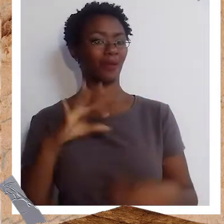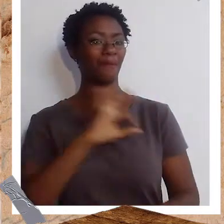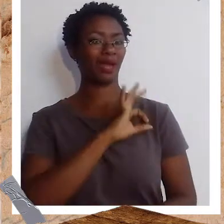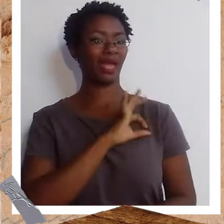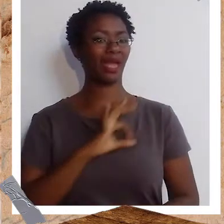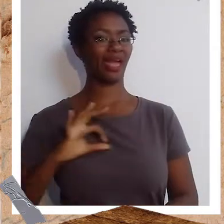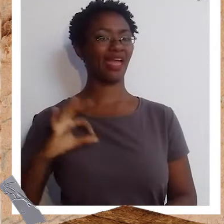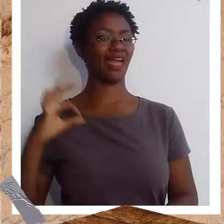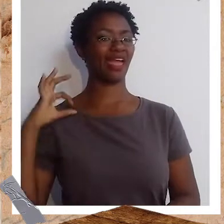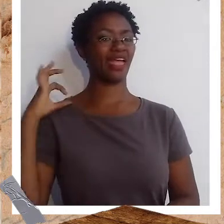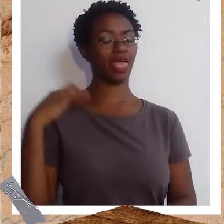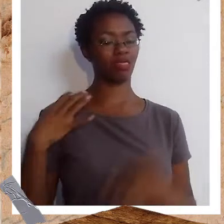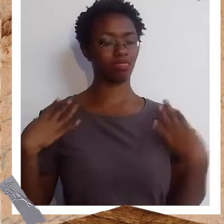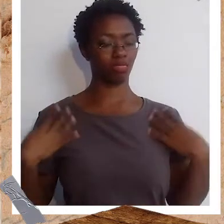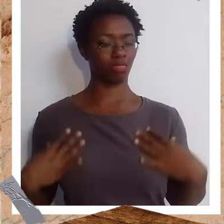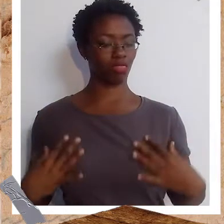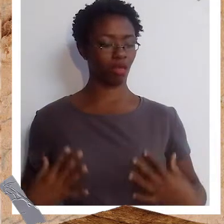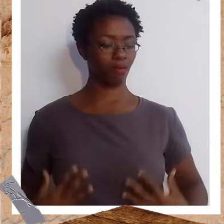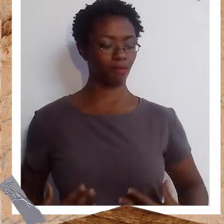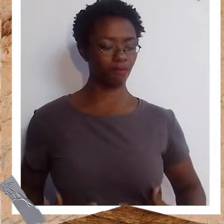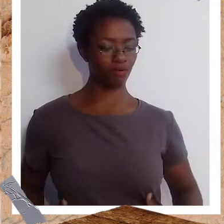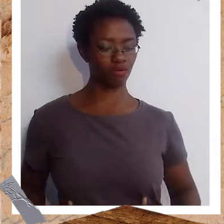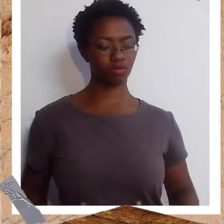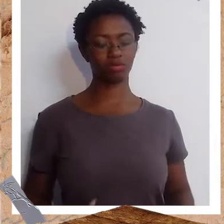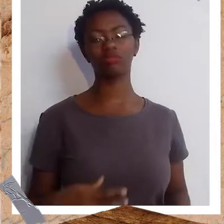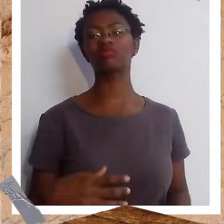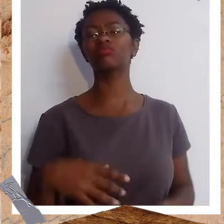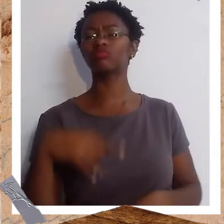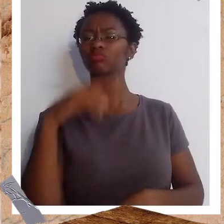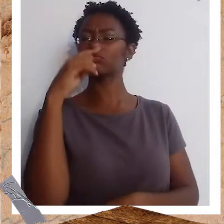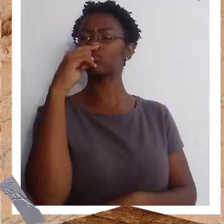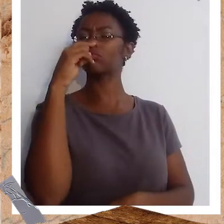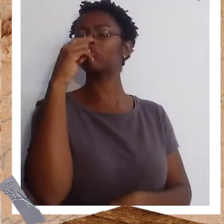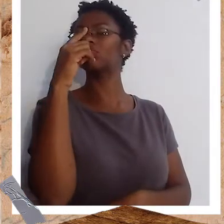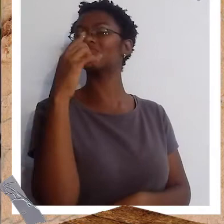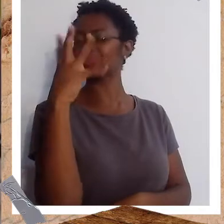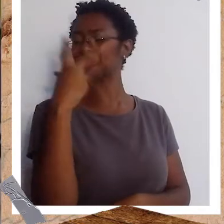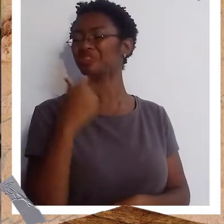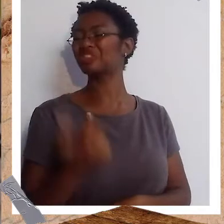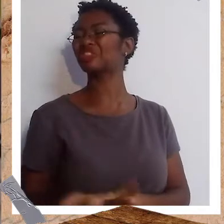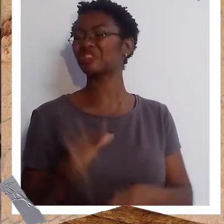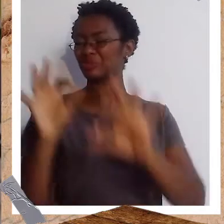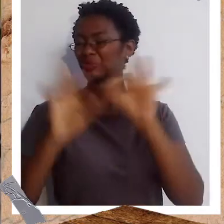Hélio, de blusa de poá, chiquérrima.